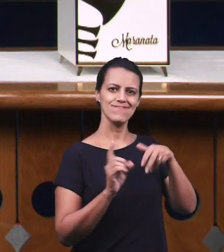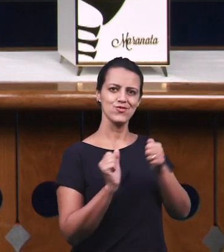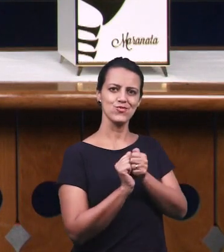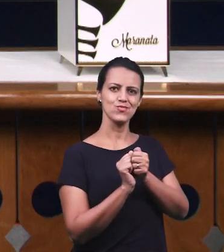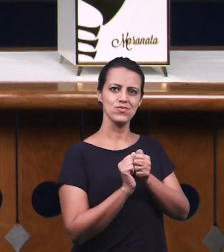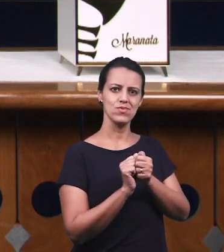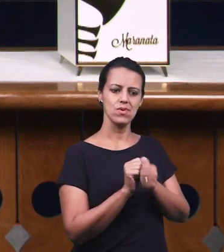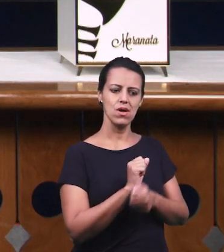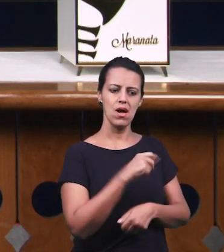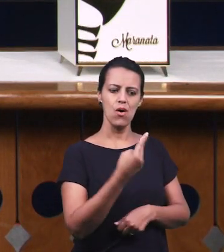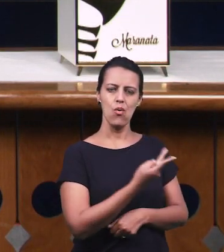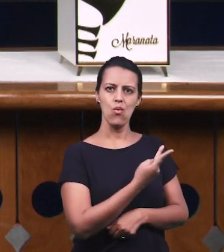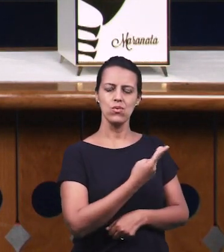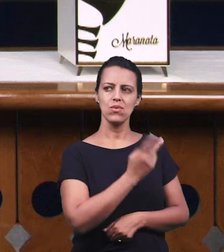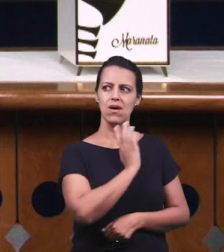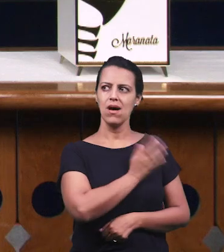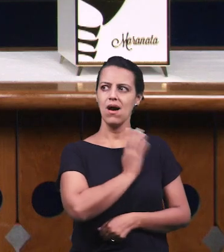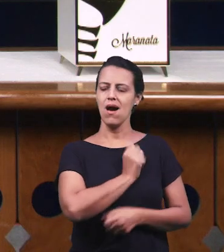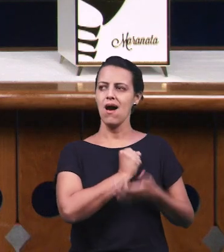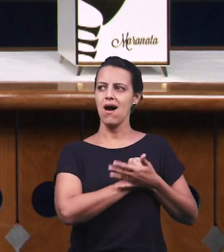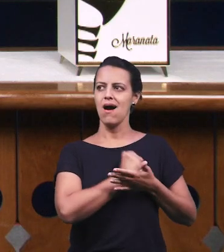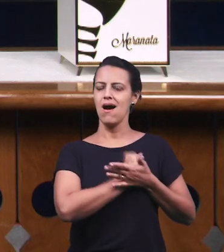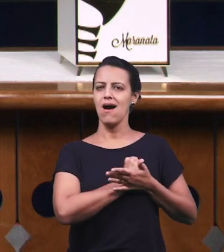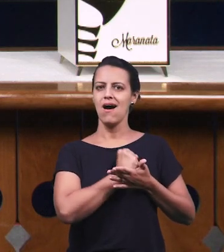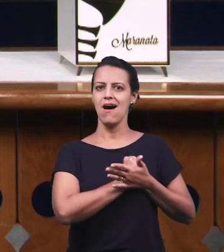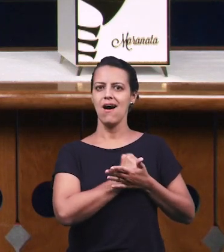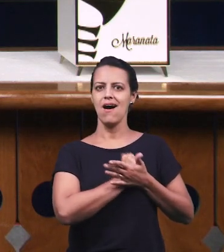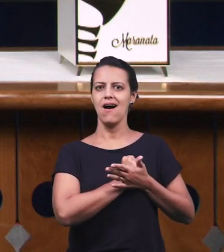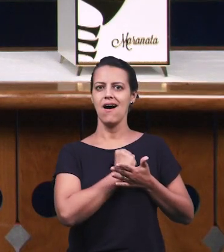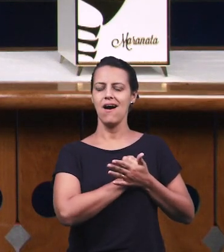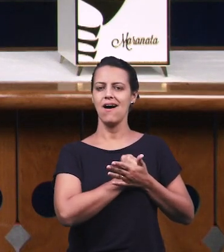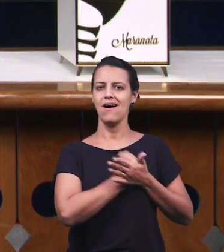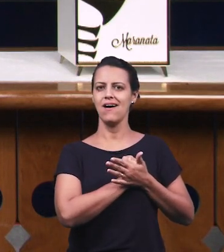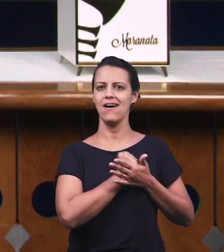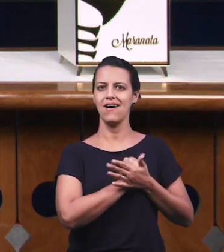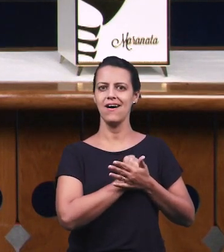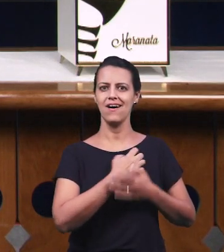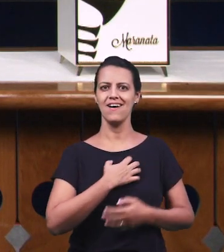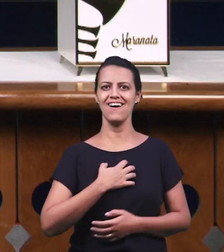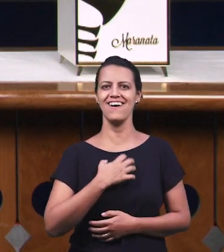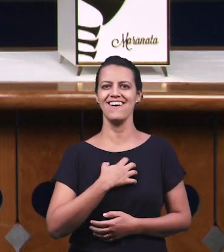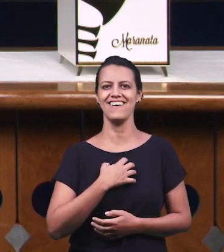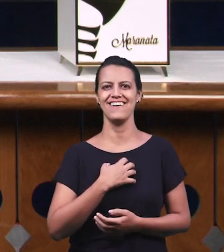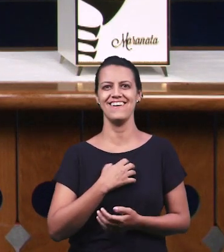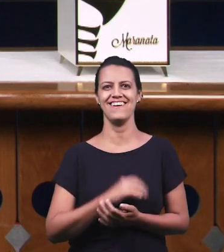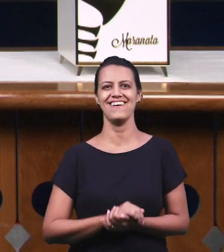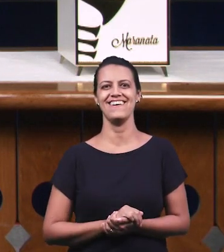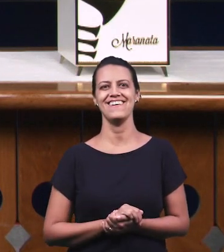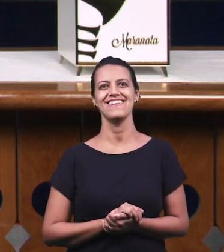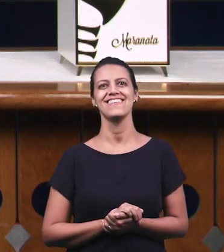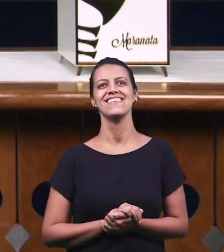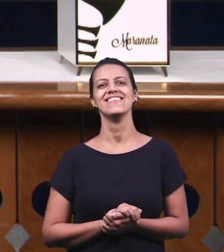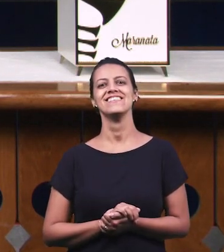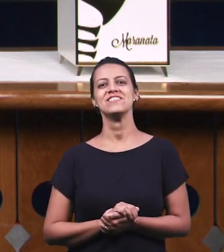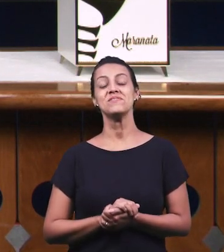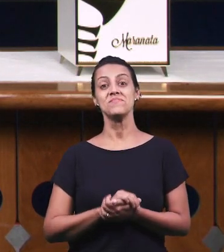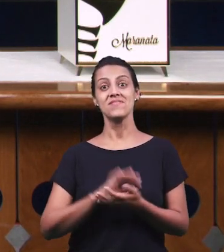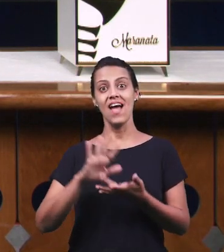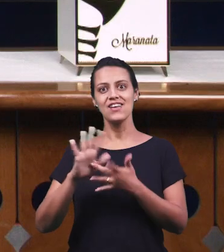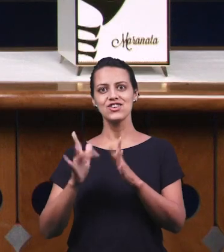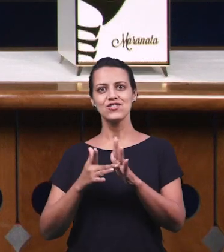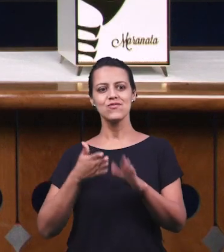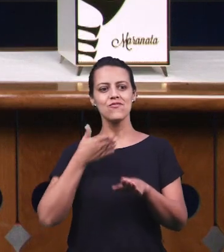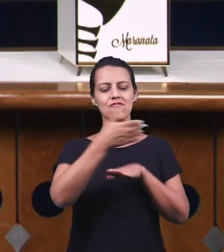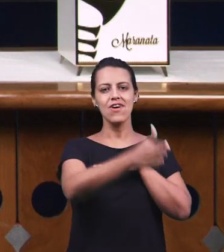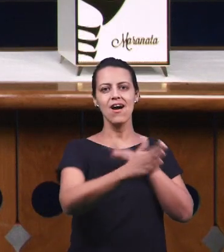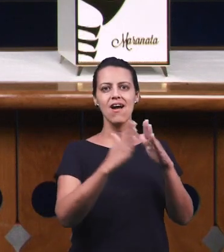presença do Senhor, até que Jesus entra na casa desses homens, parte o pão com eles e se revela